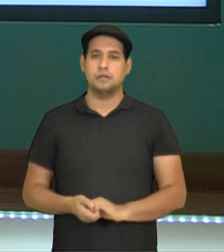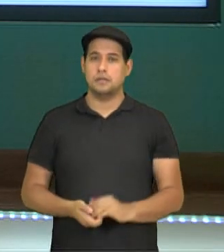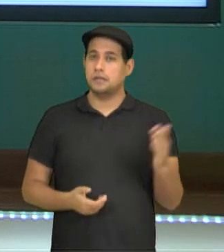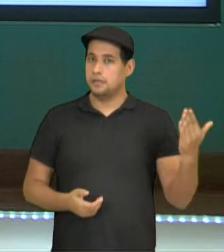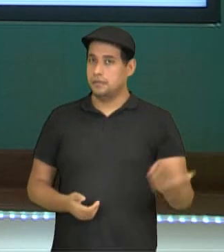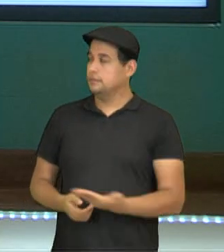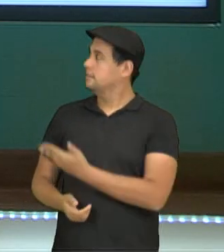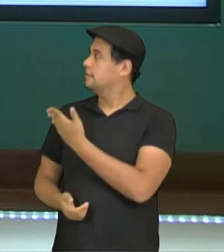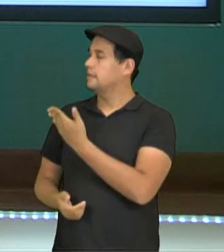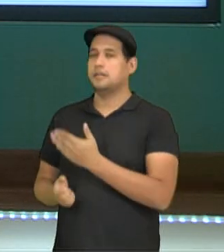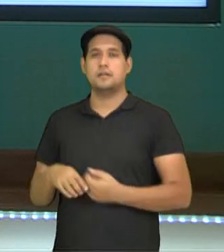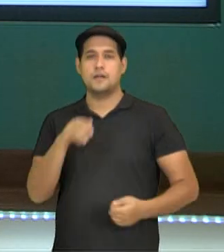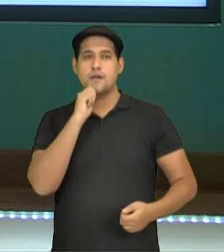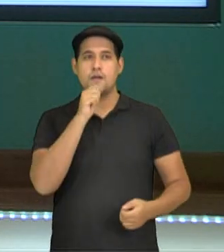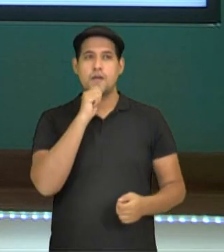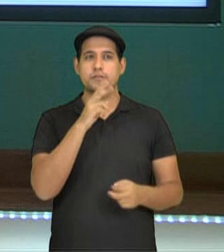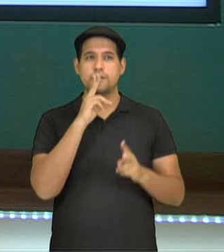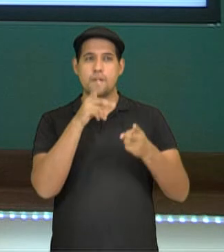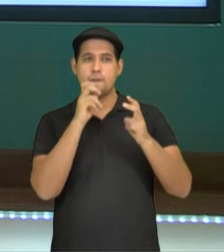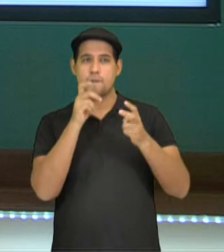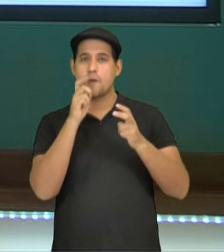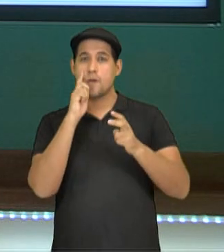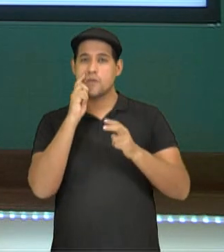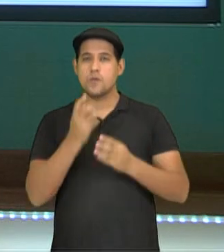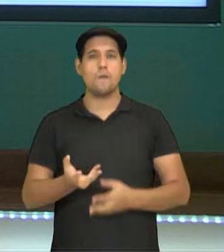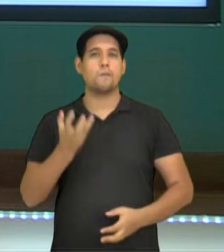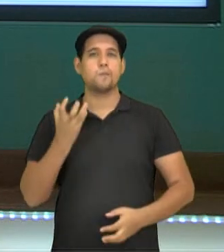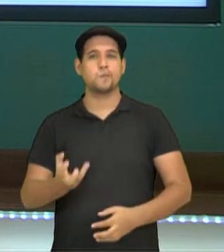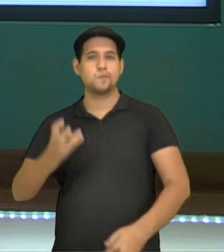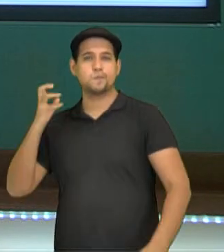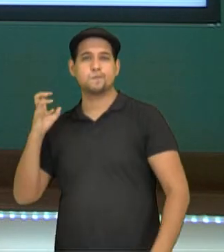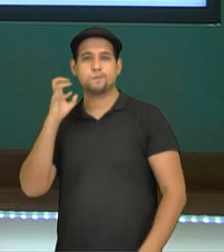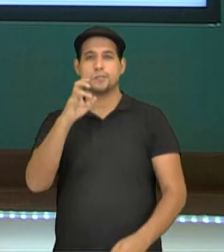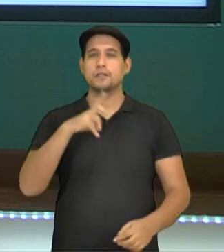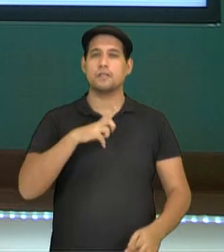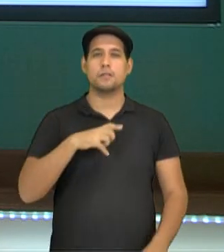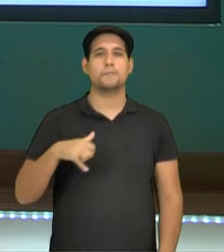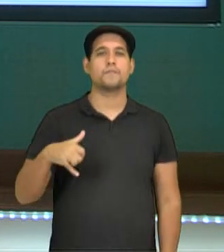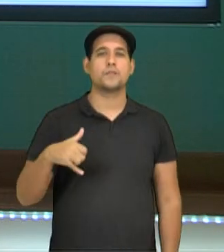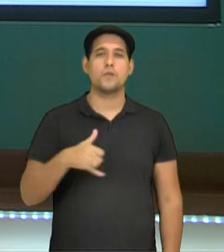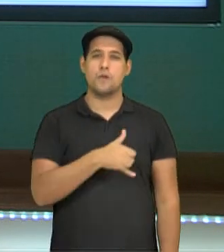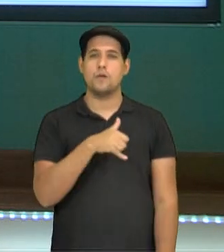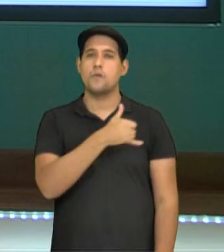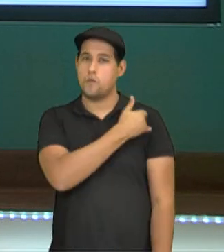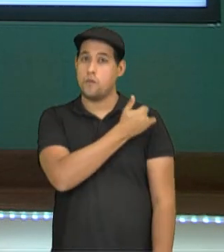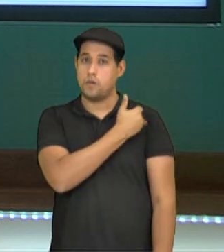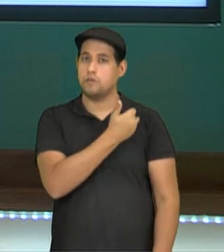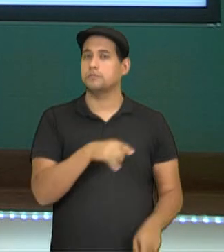um atleta de arremesso de peso na imagem nos Jogos Olímpicos do Rio de Janeiro.